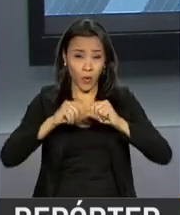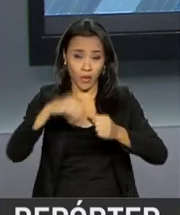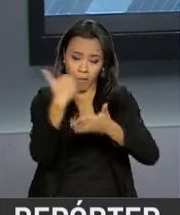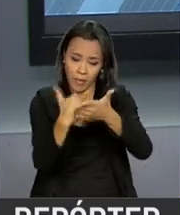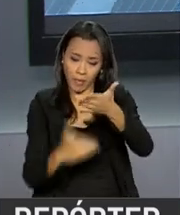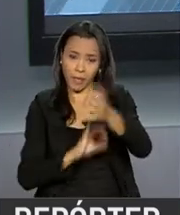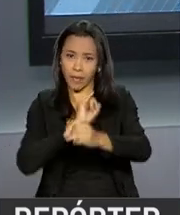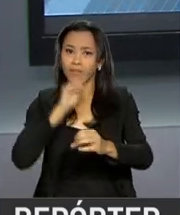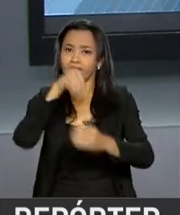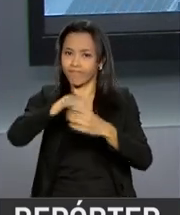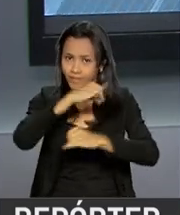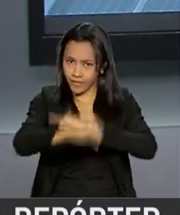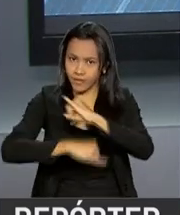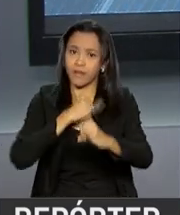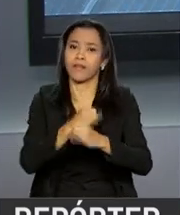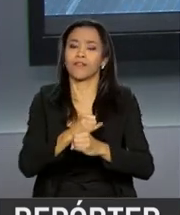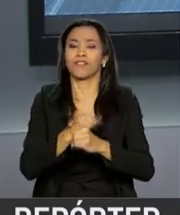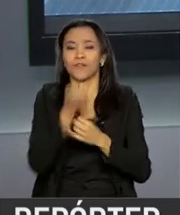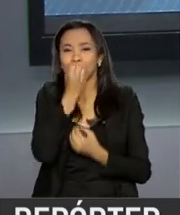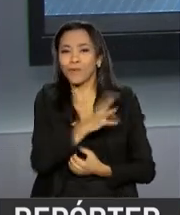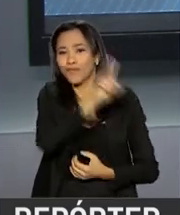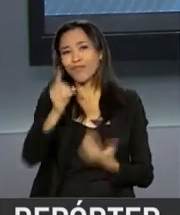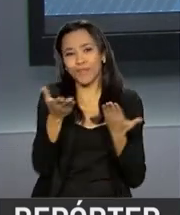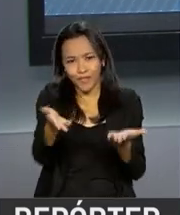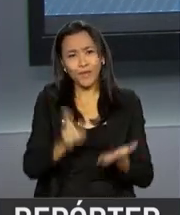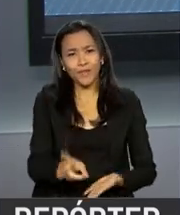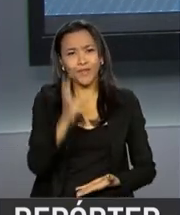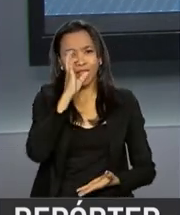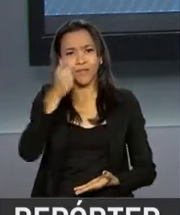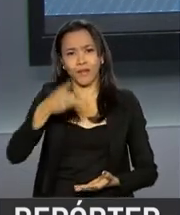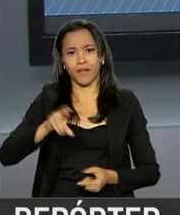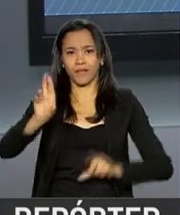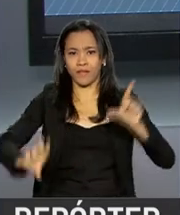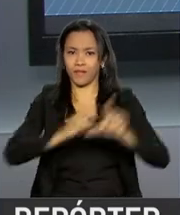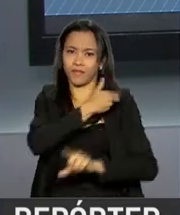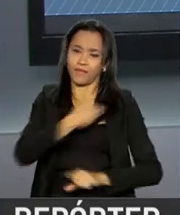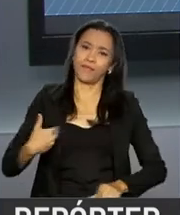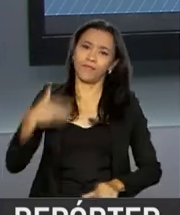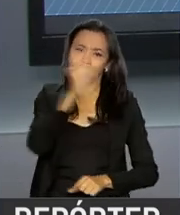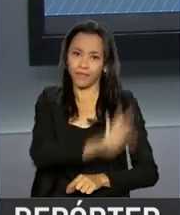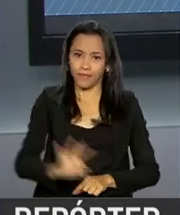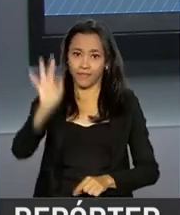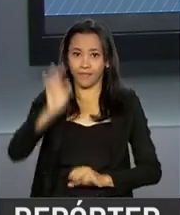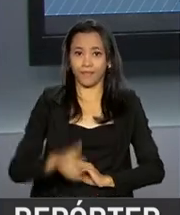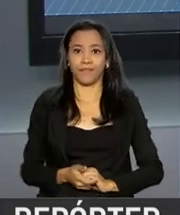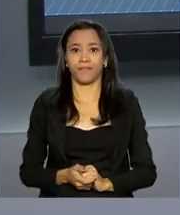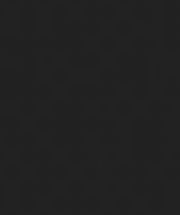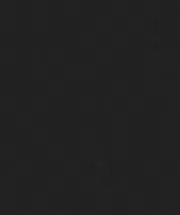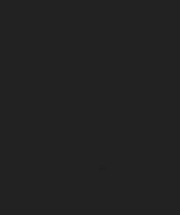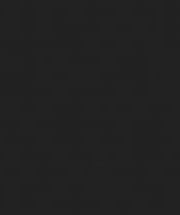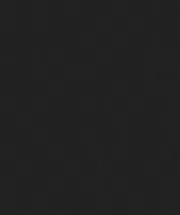programação também está na internet um bom dia para você continue na nbr a tv do governo federal